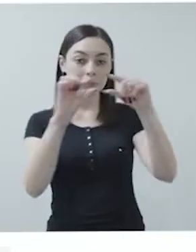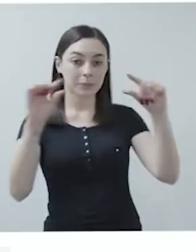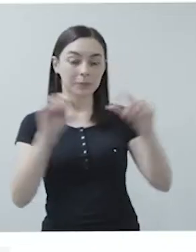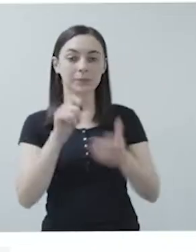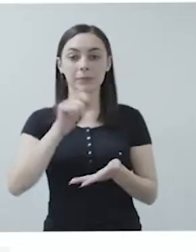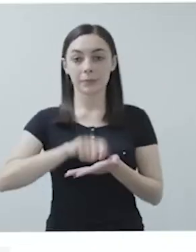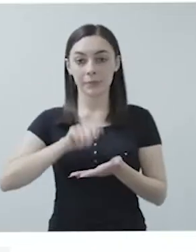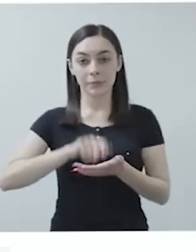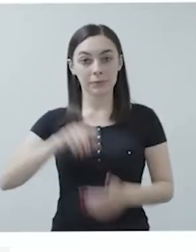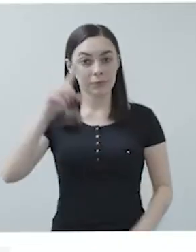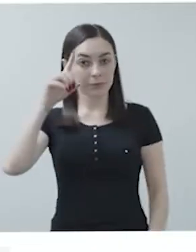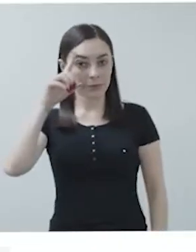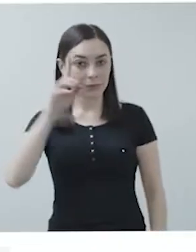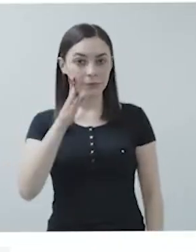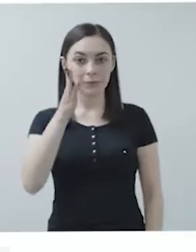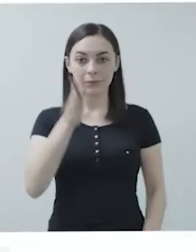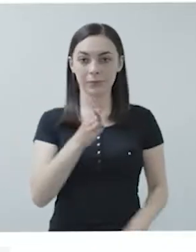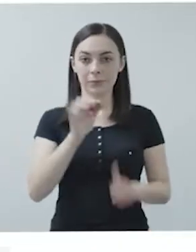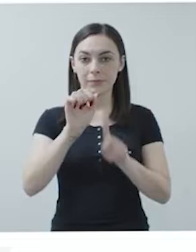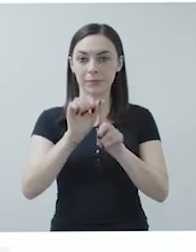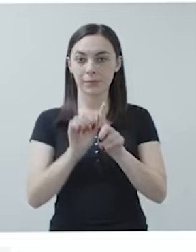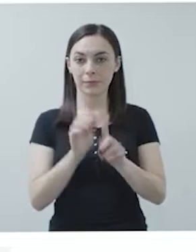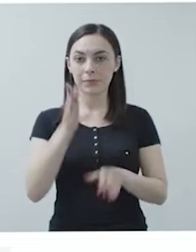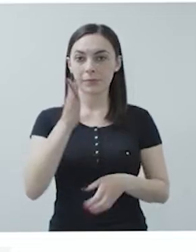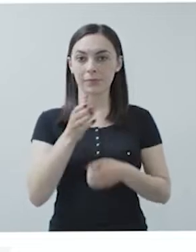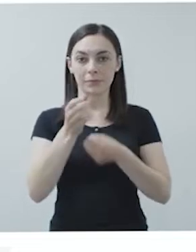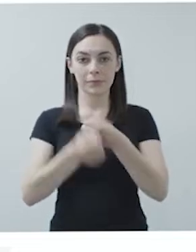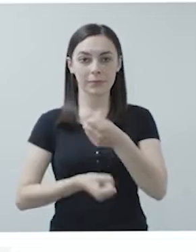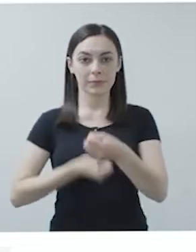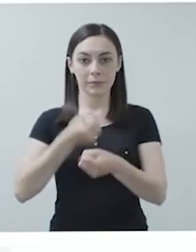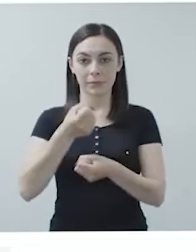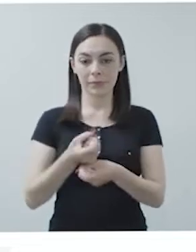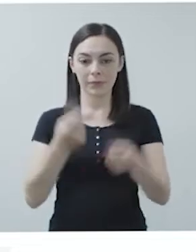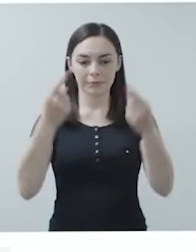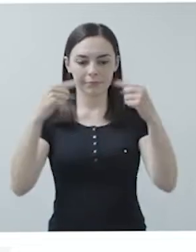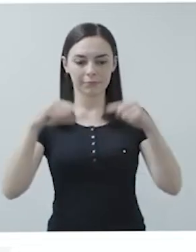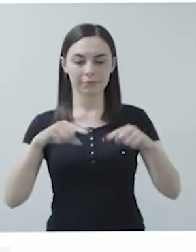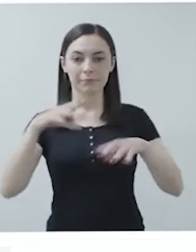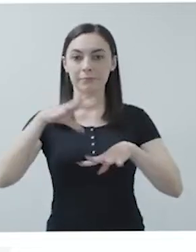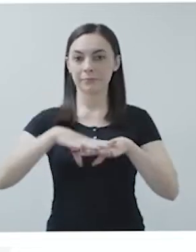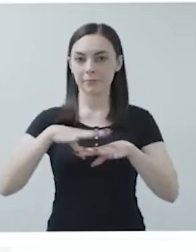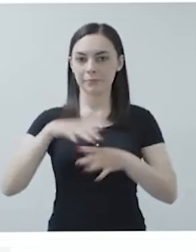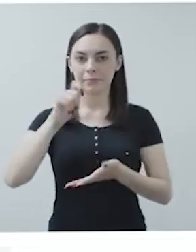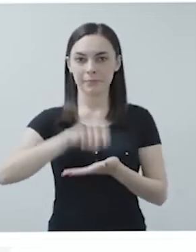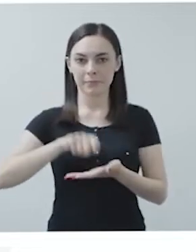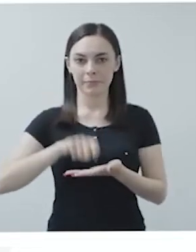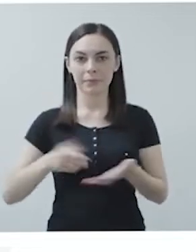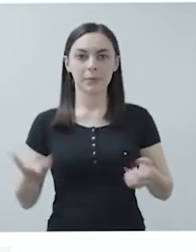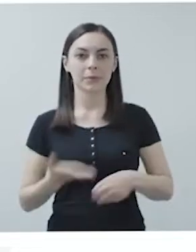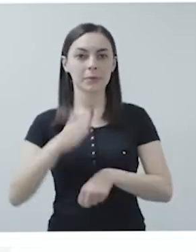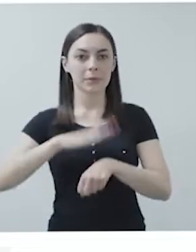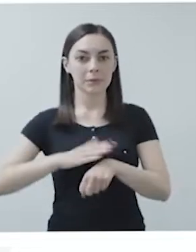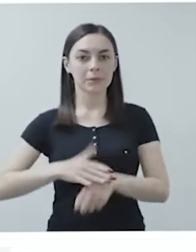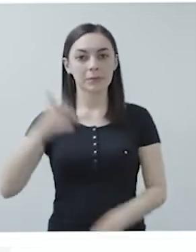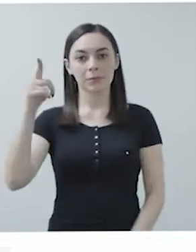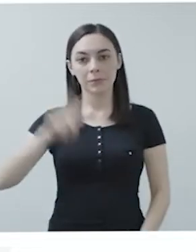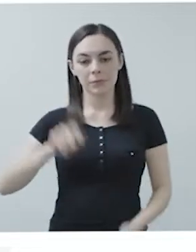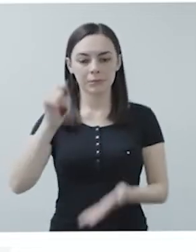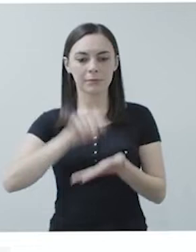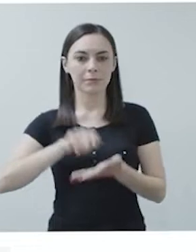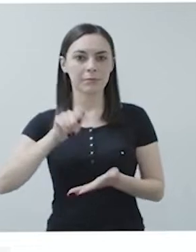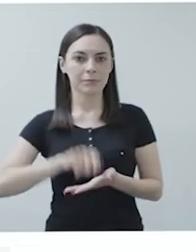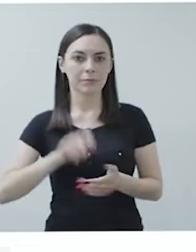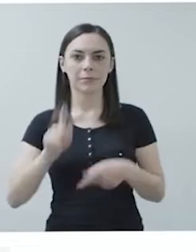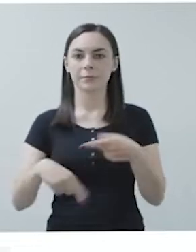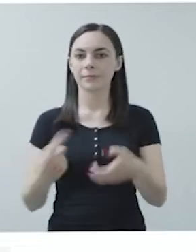data de hoje, dia, mês e ano, vai escrever matemática. Vou dar mais um tempo para você fazer esse